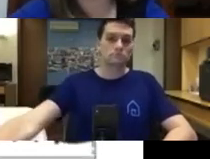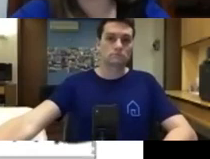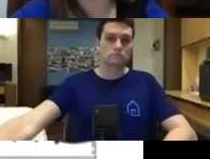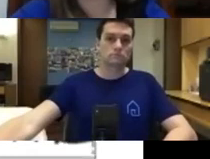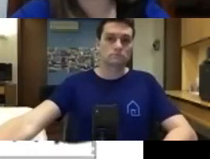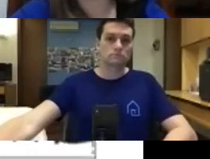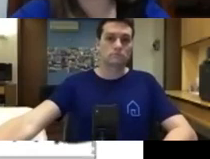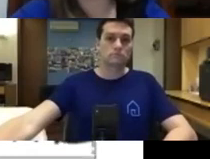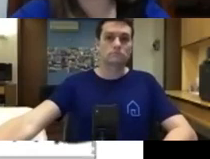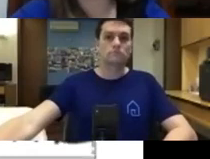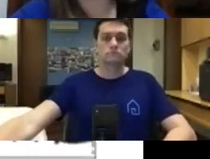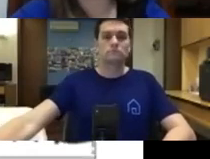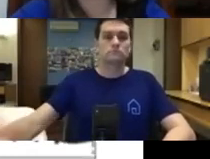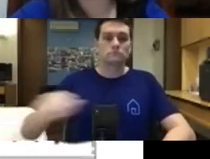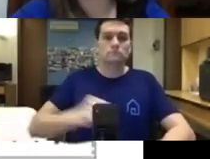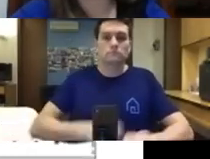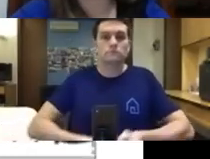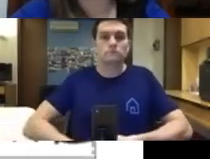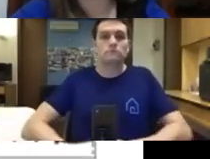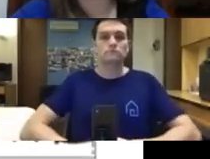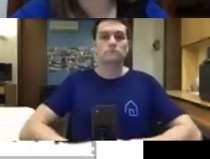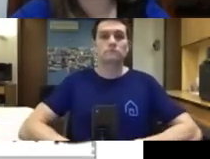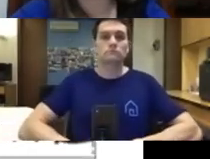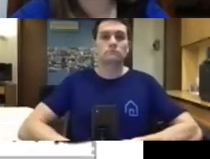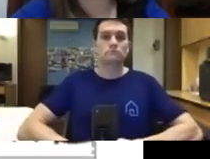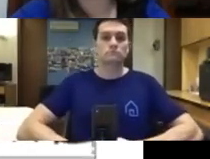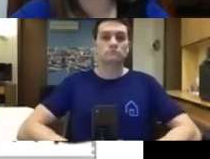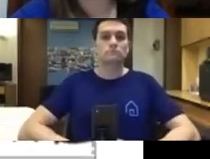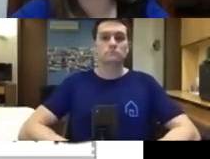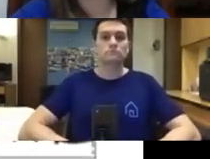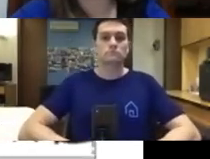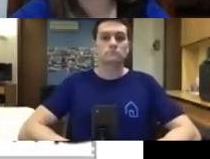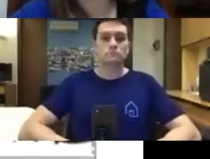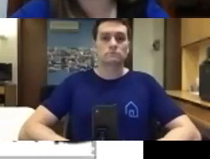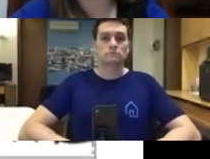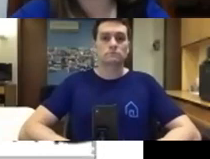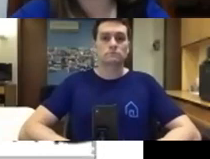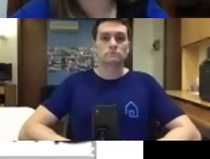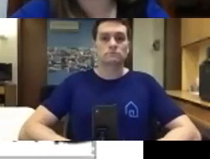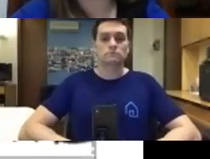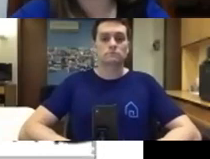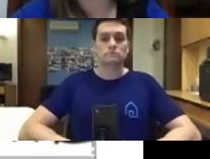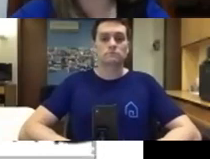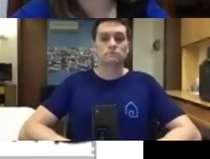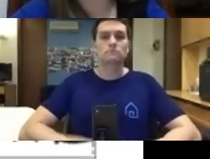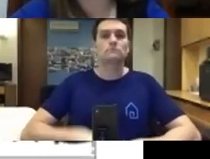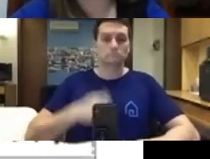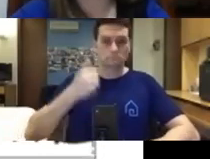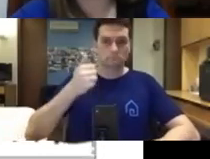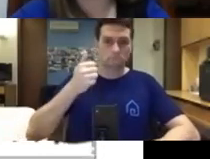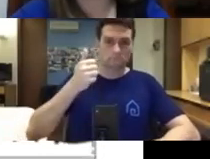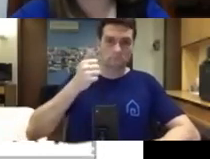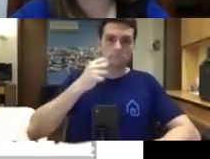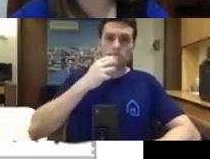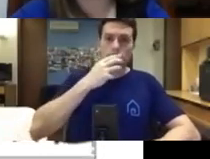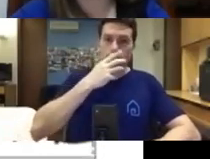exatamente a temperatura do concreto, mas um pouco mais expedito, que há literatura sobre isso, é pela cor. Pela cor do concreto